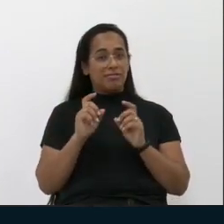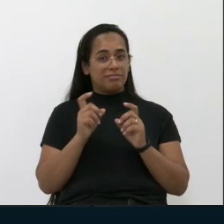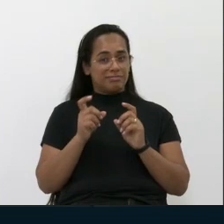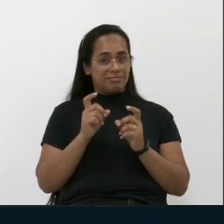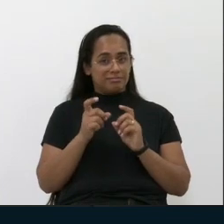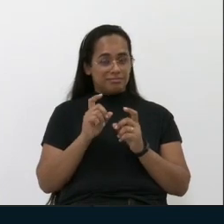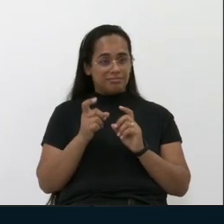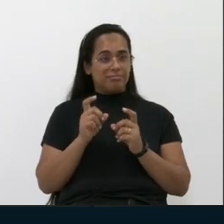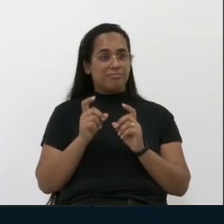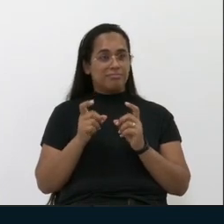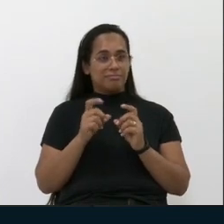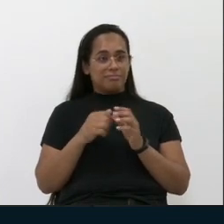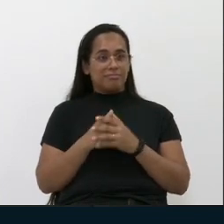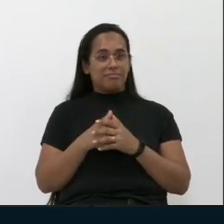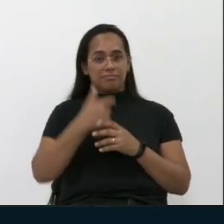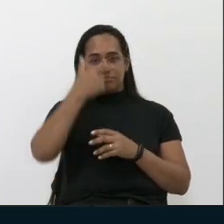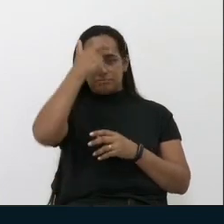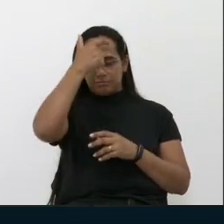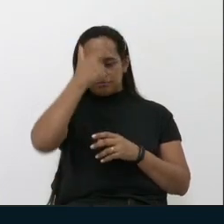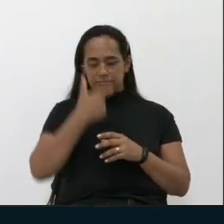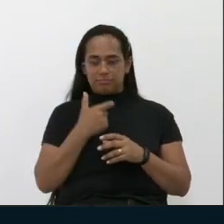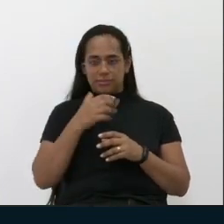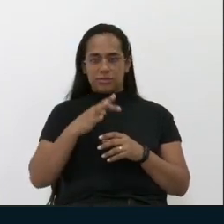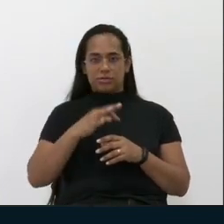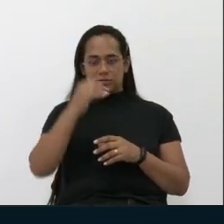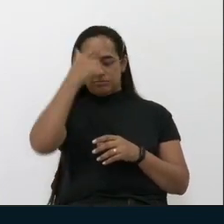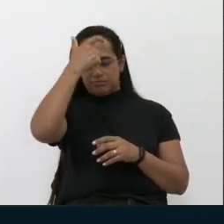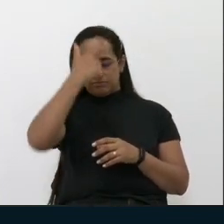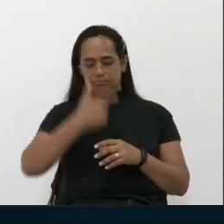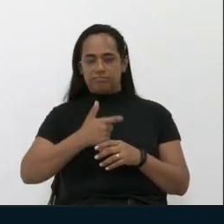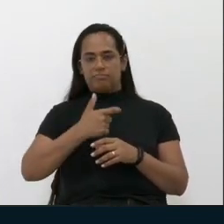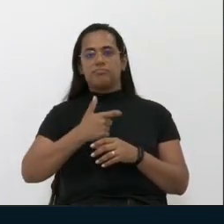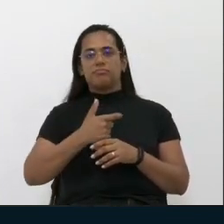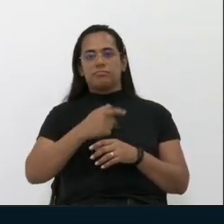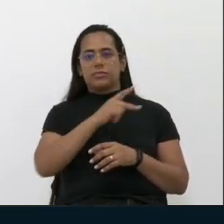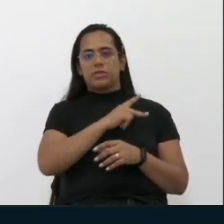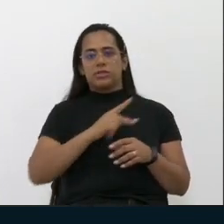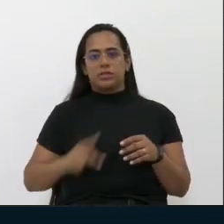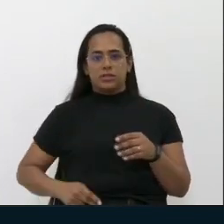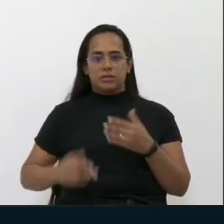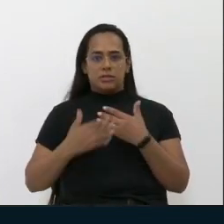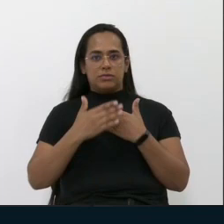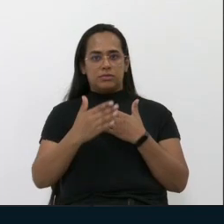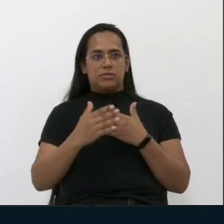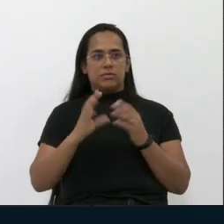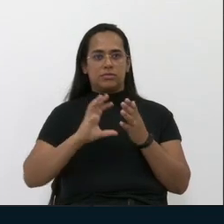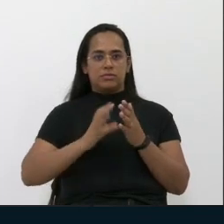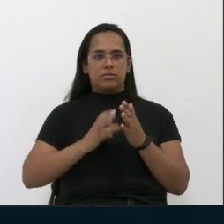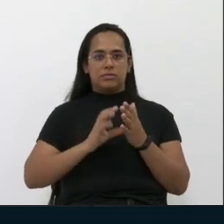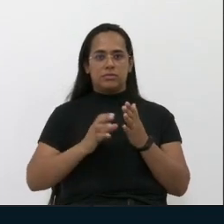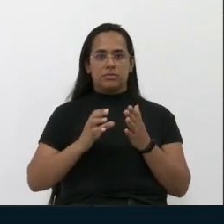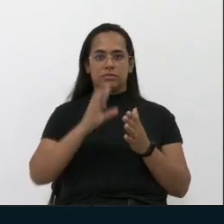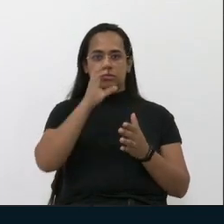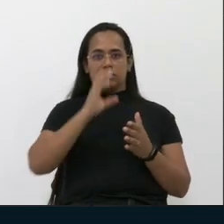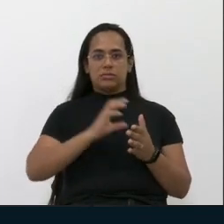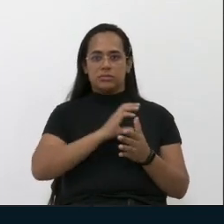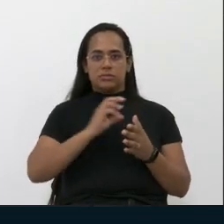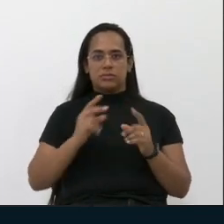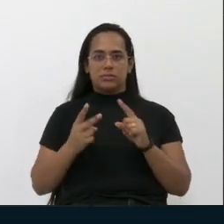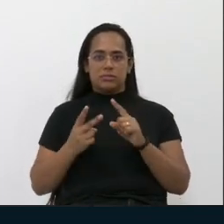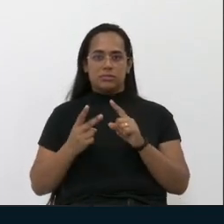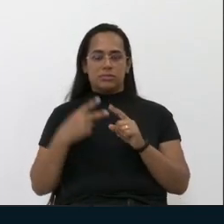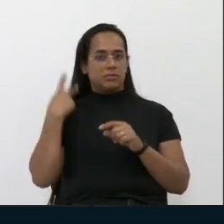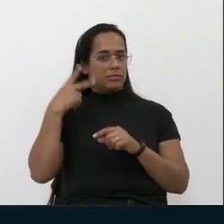então, que este vereador estará como presidente da Frente Parlamentar Católica, o vereador Romildo Santos estará como